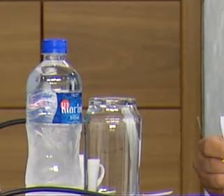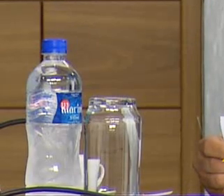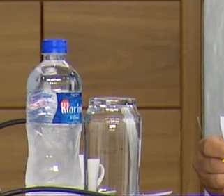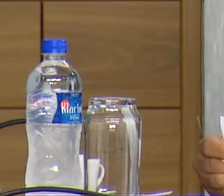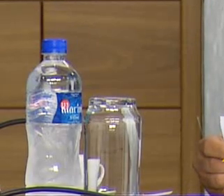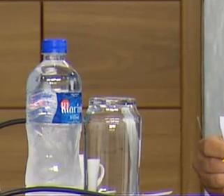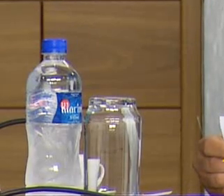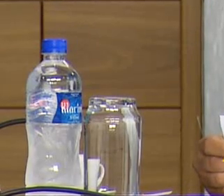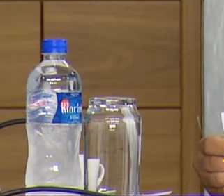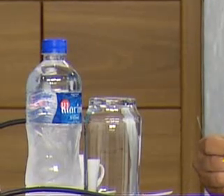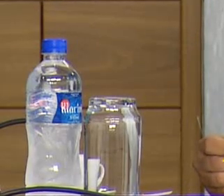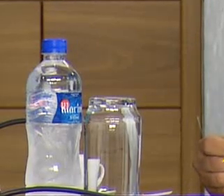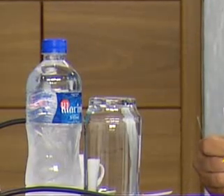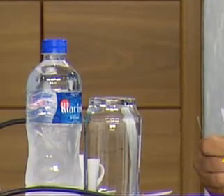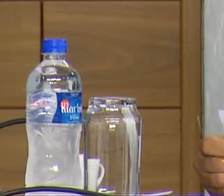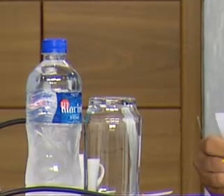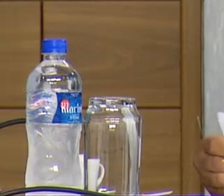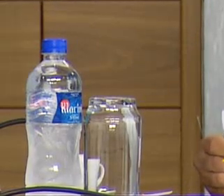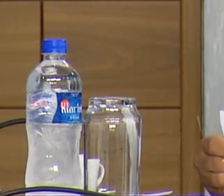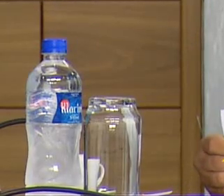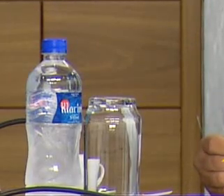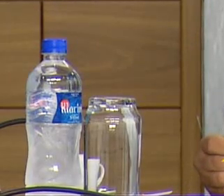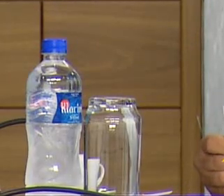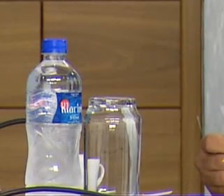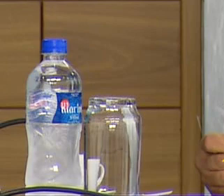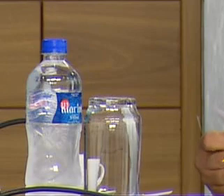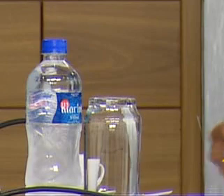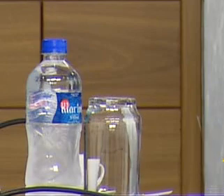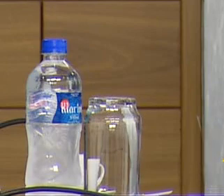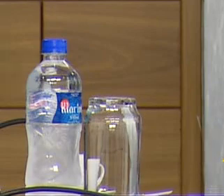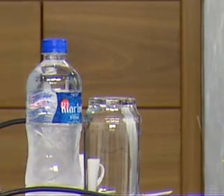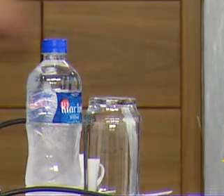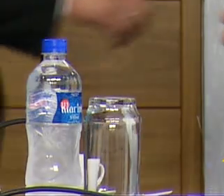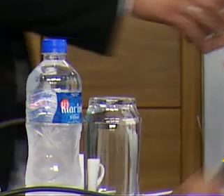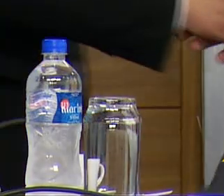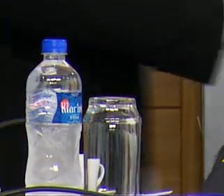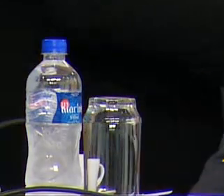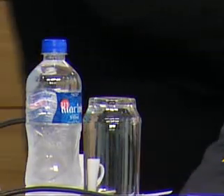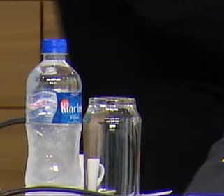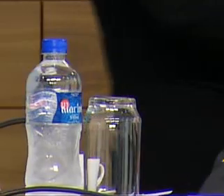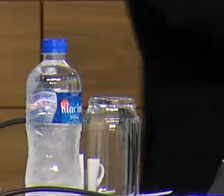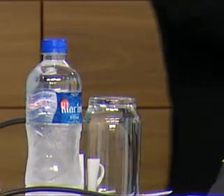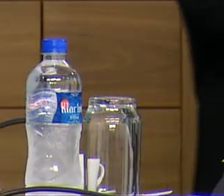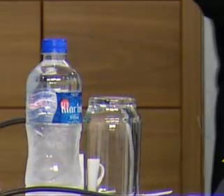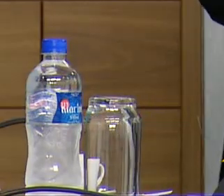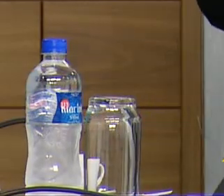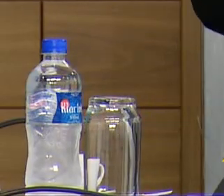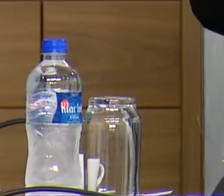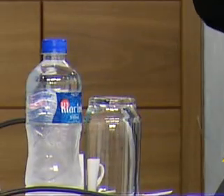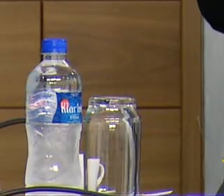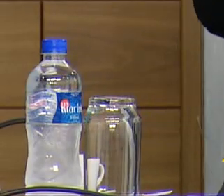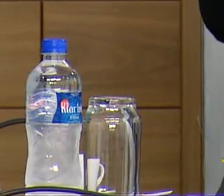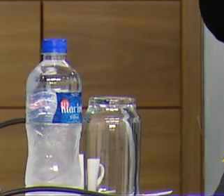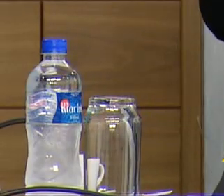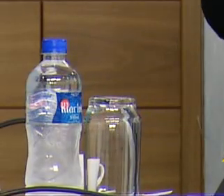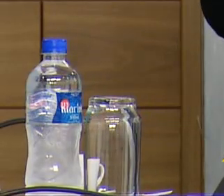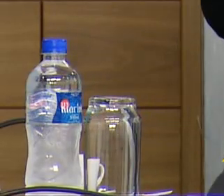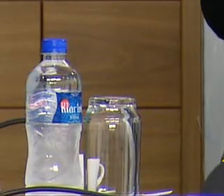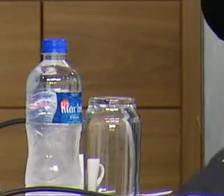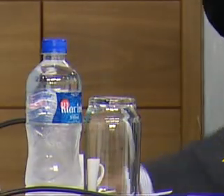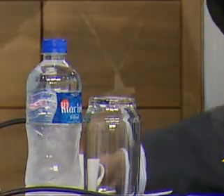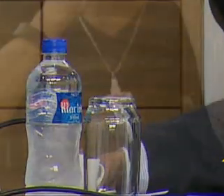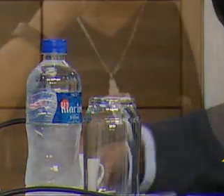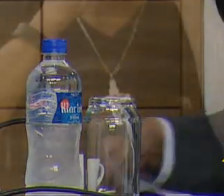a todos, em nome do Rinaldo. Sejam mais uma vez bem-vindos. E também, querido